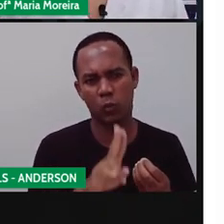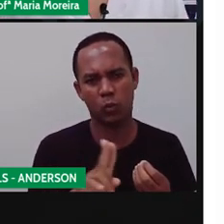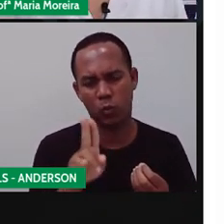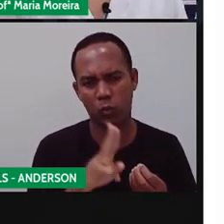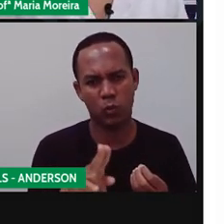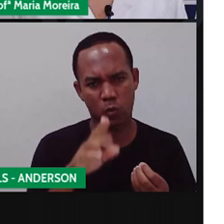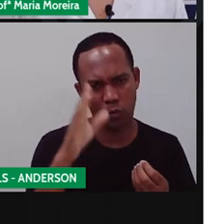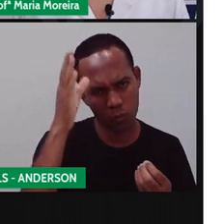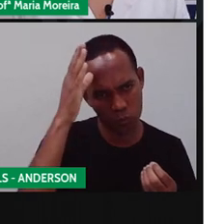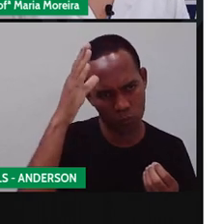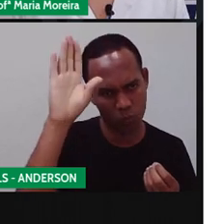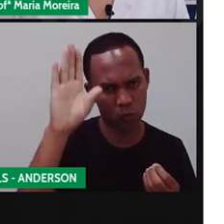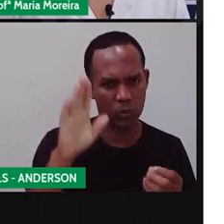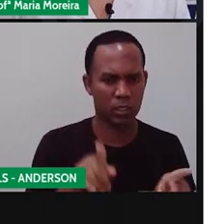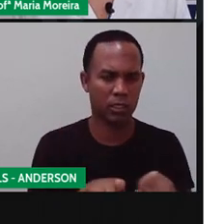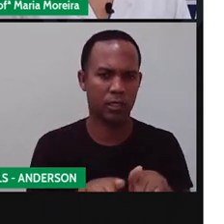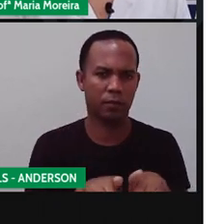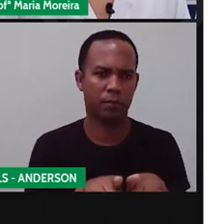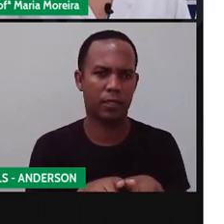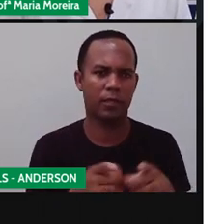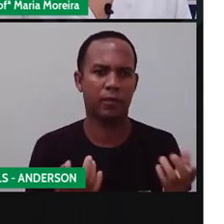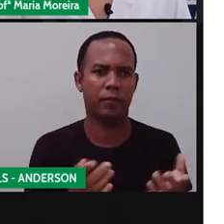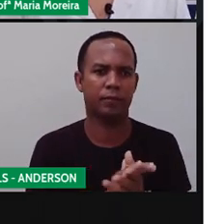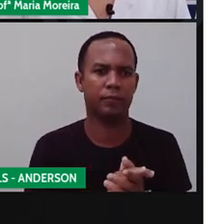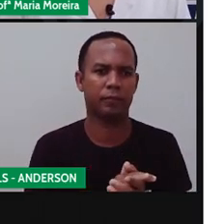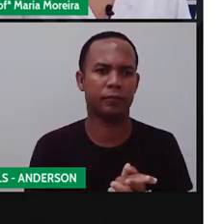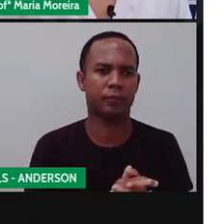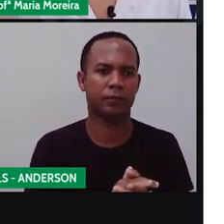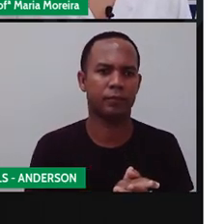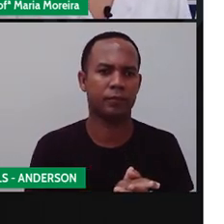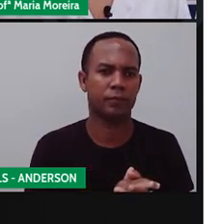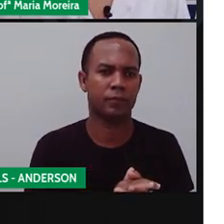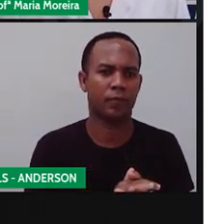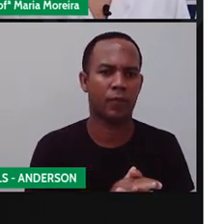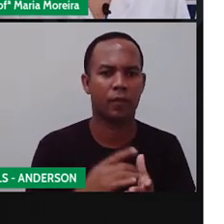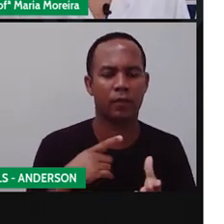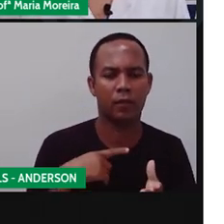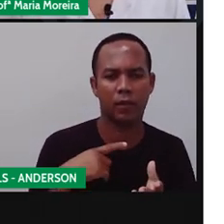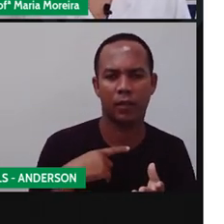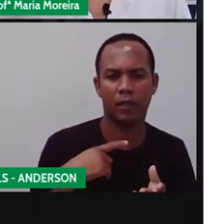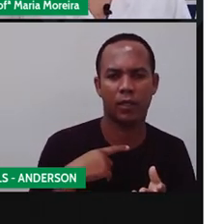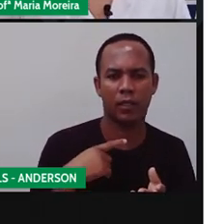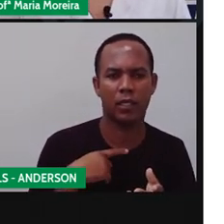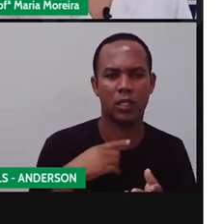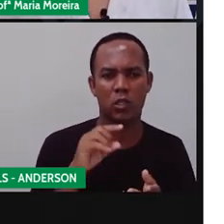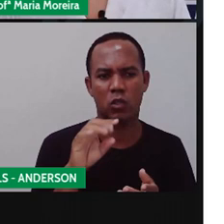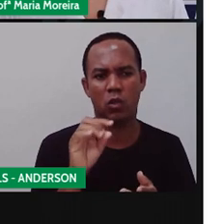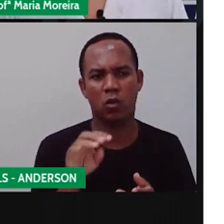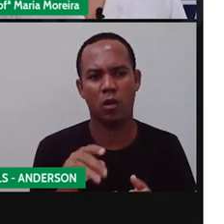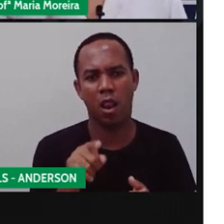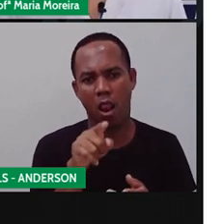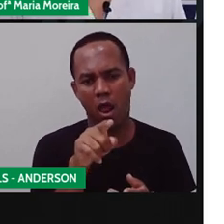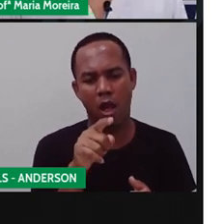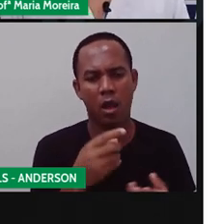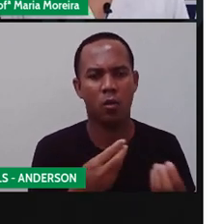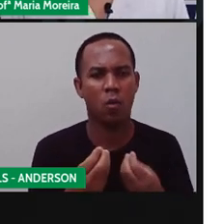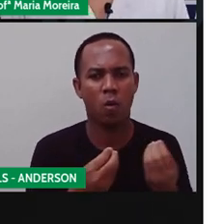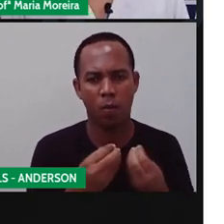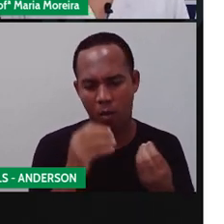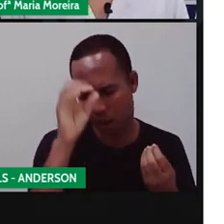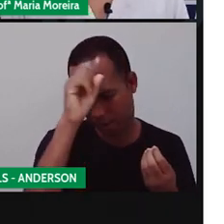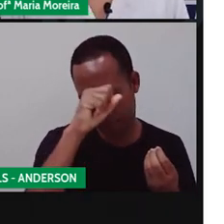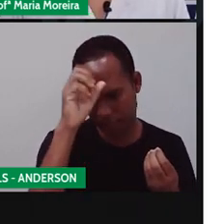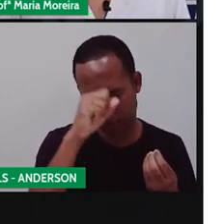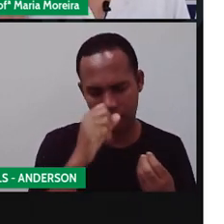Dessa cultura africana, que vieram de lá para cá ou que ainda estão apenas lá. E aí, o que é que a gente pode aprender